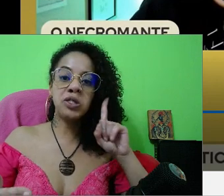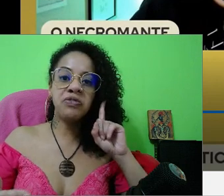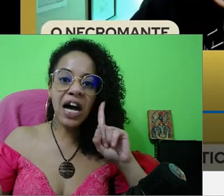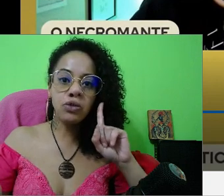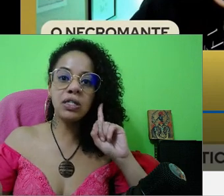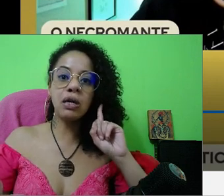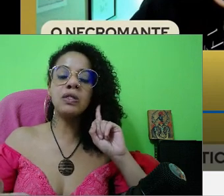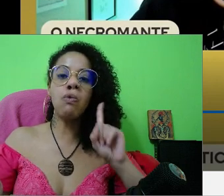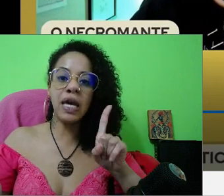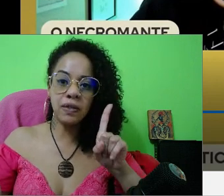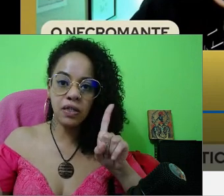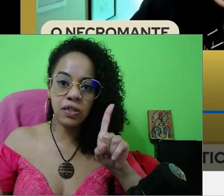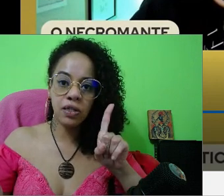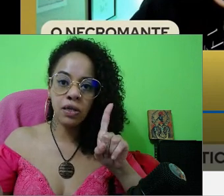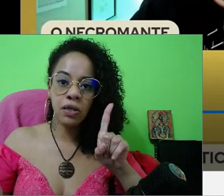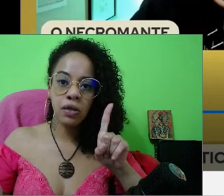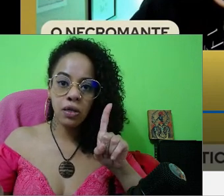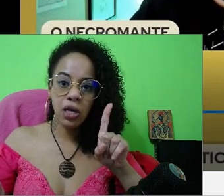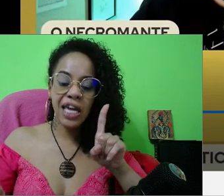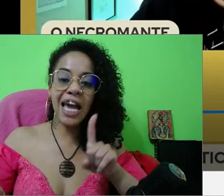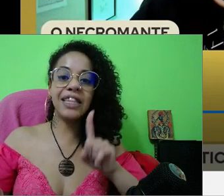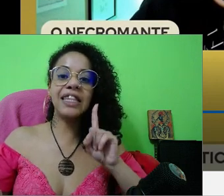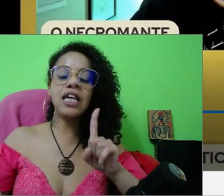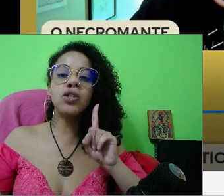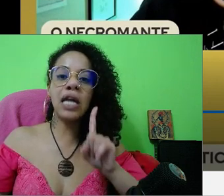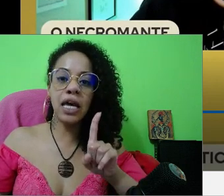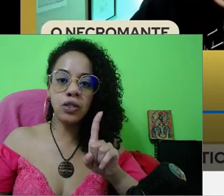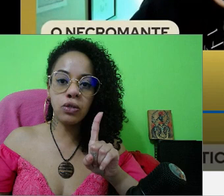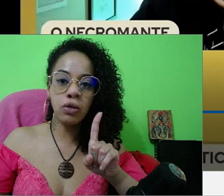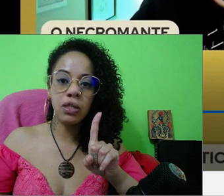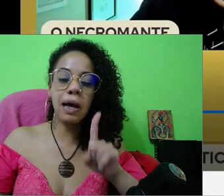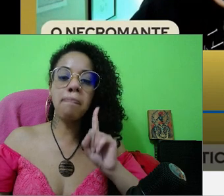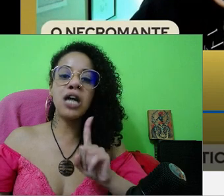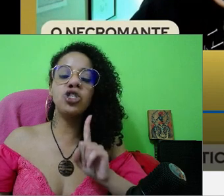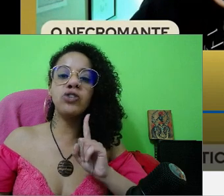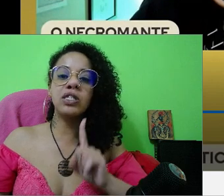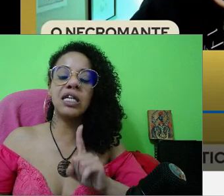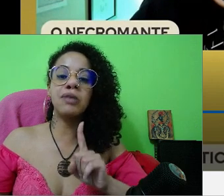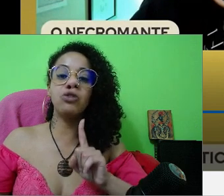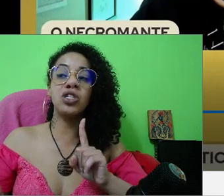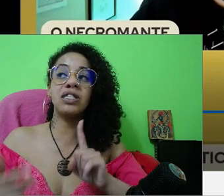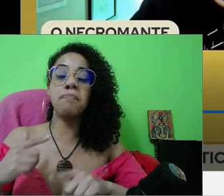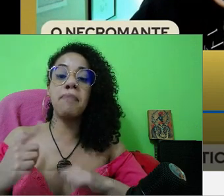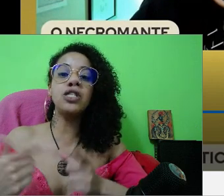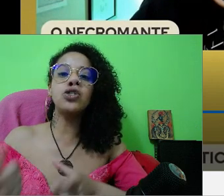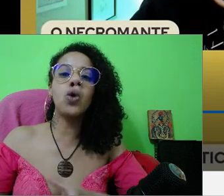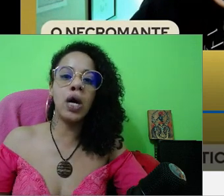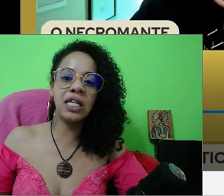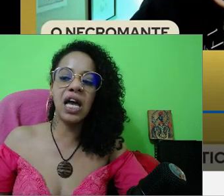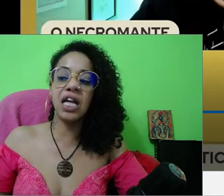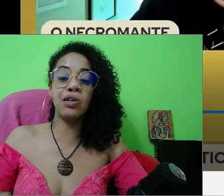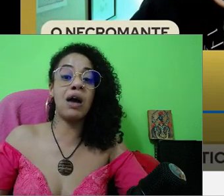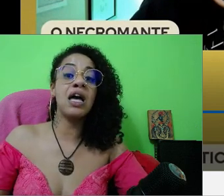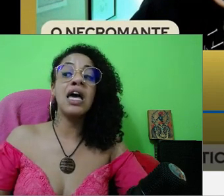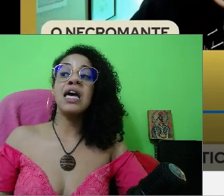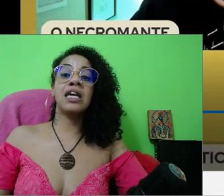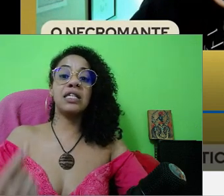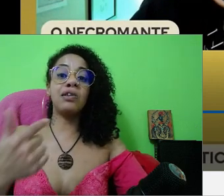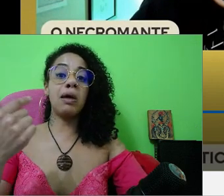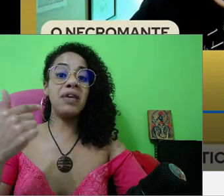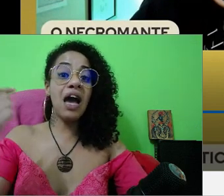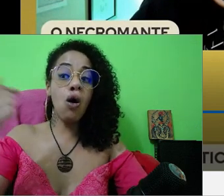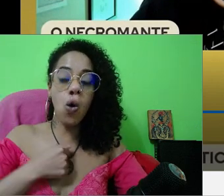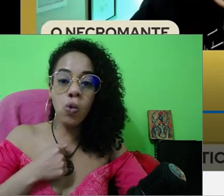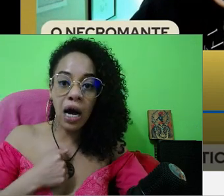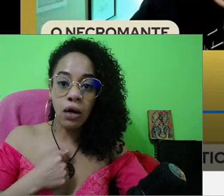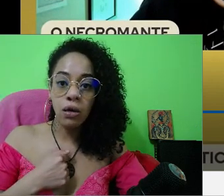os fatos não são esses e é desonesto da parte de vocês para não dizer mais coisa em relação a